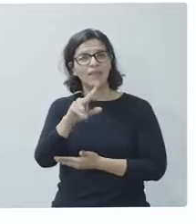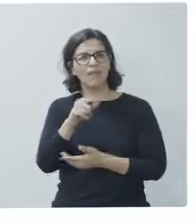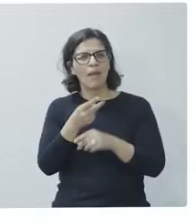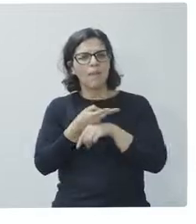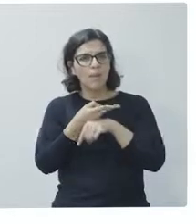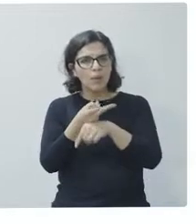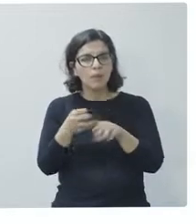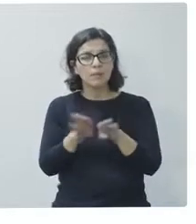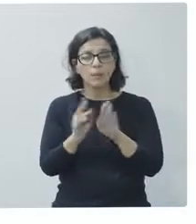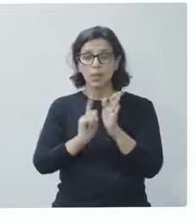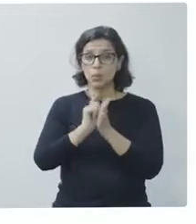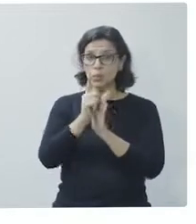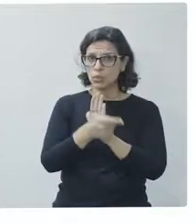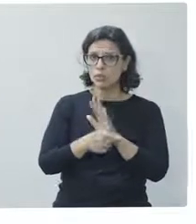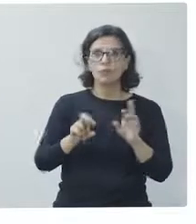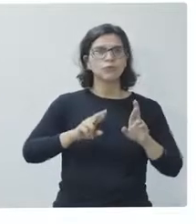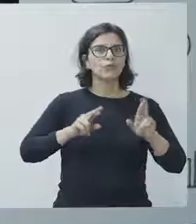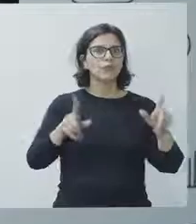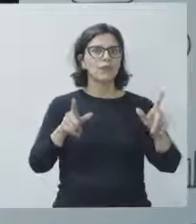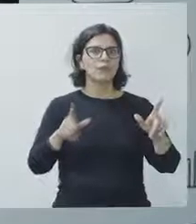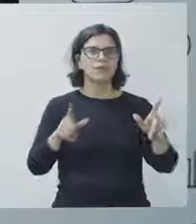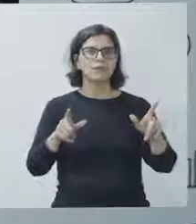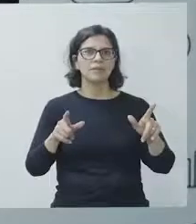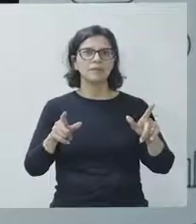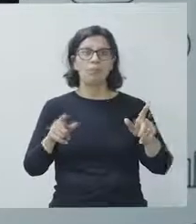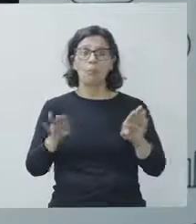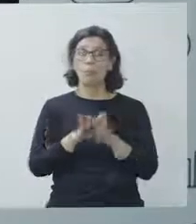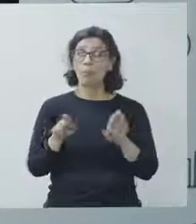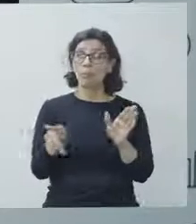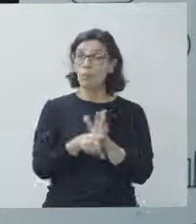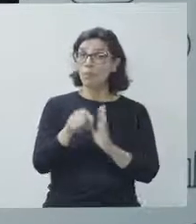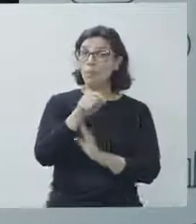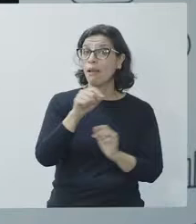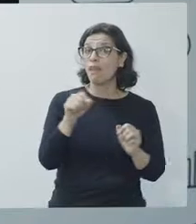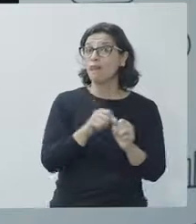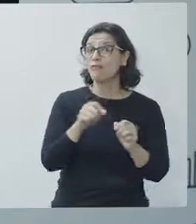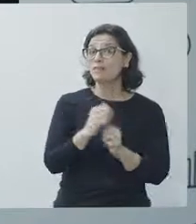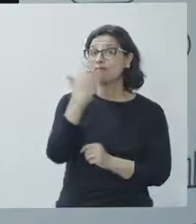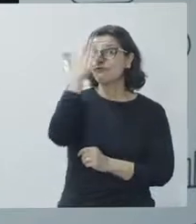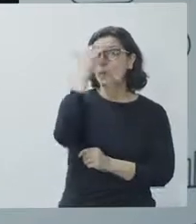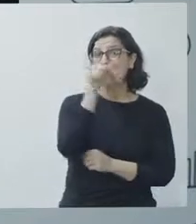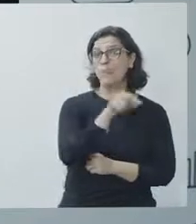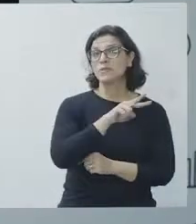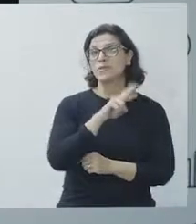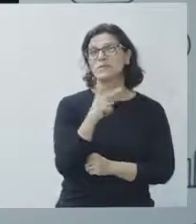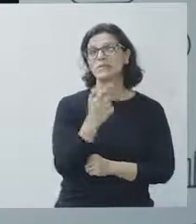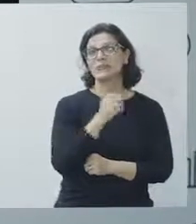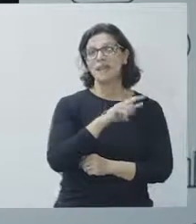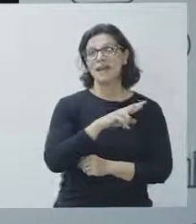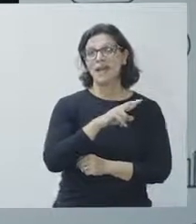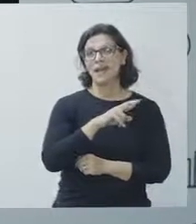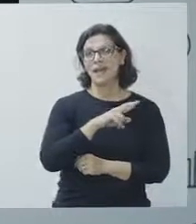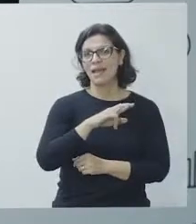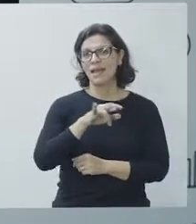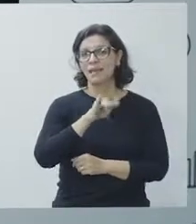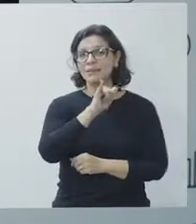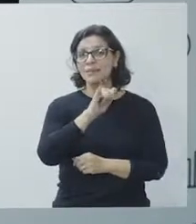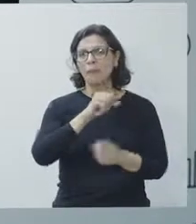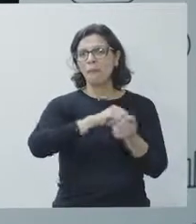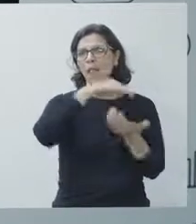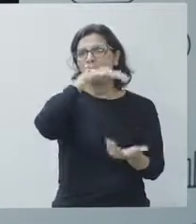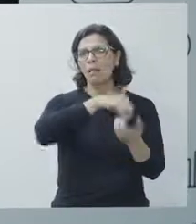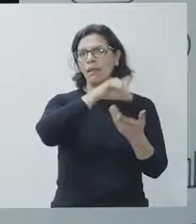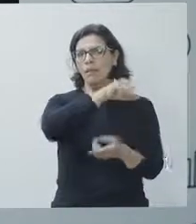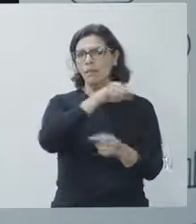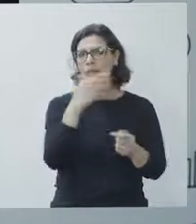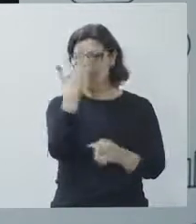que é um gênero totalmente diferente daquele que ela foi conhecida, que é aquele gênero fantástico. Ela